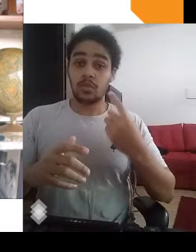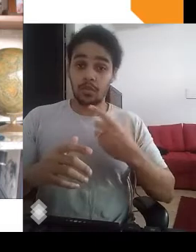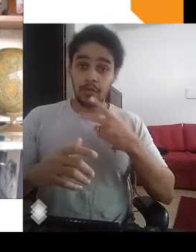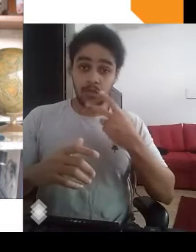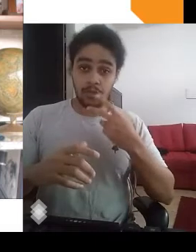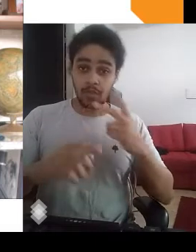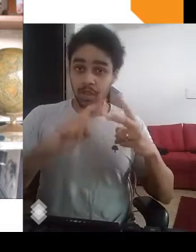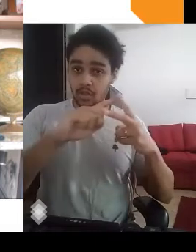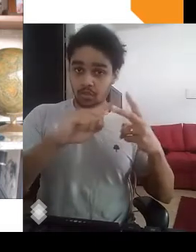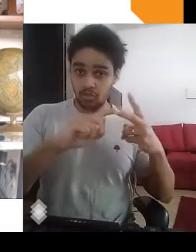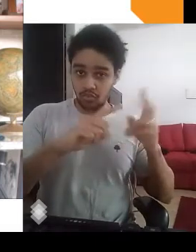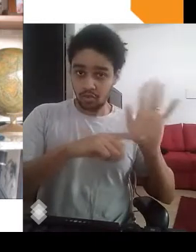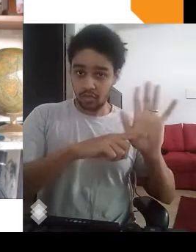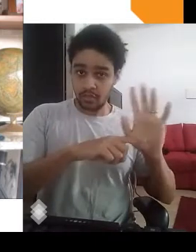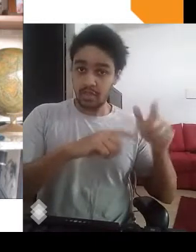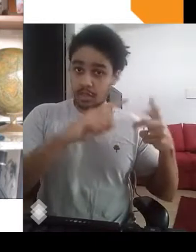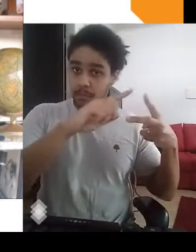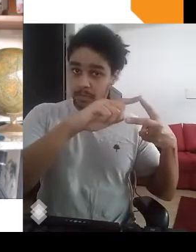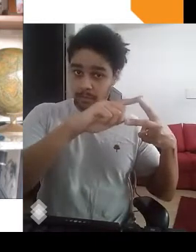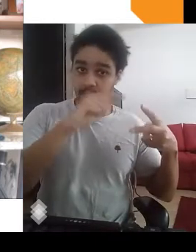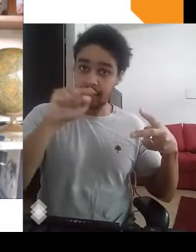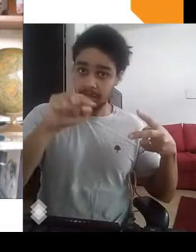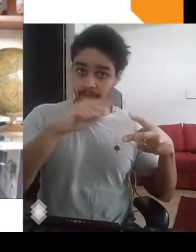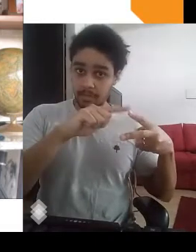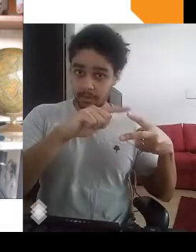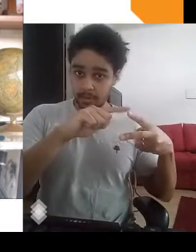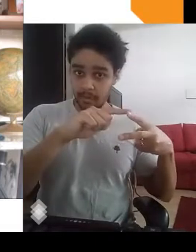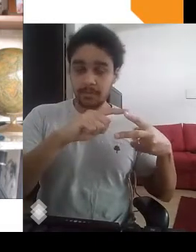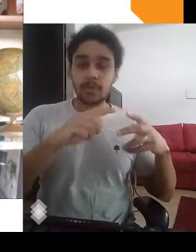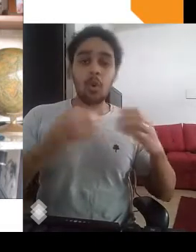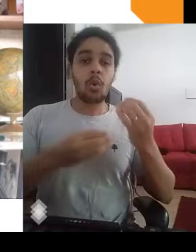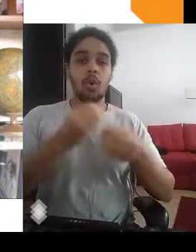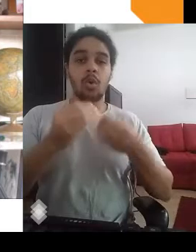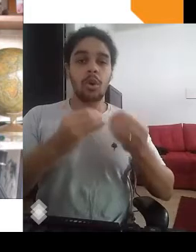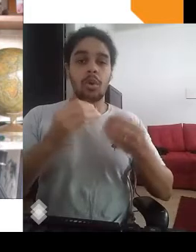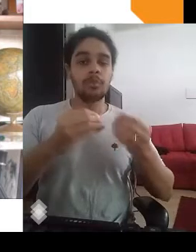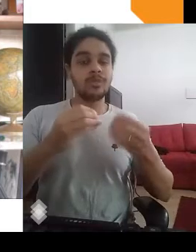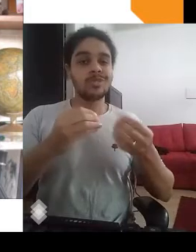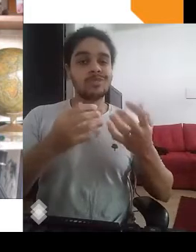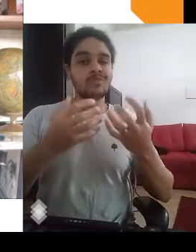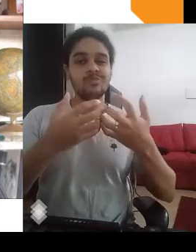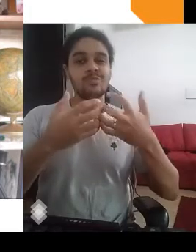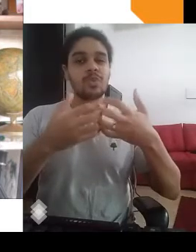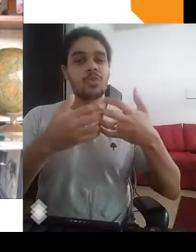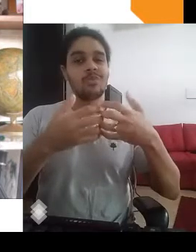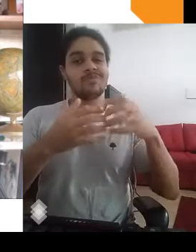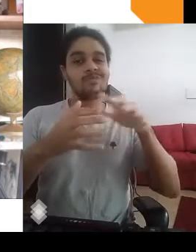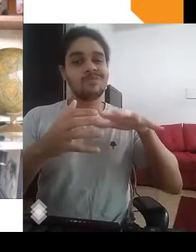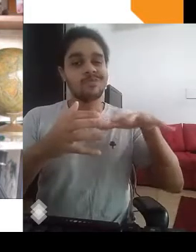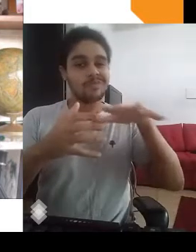falar ao longo de 2 vídeos, porque esse é a parte 1 do vídeo, sobre como que a